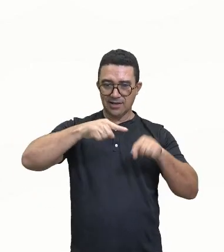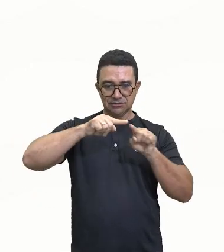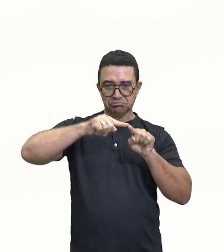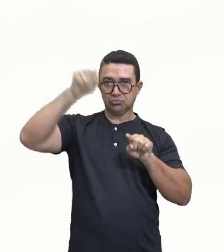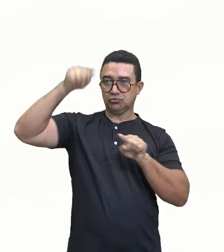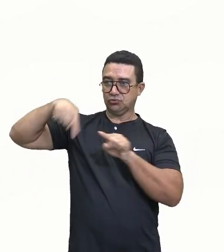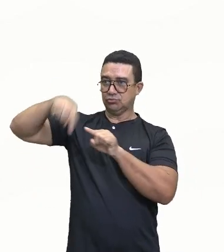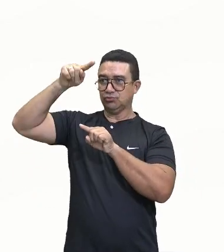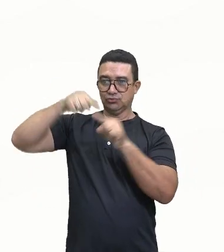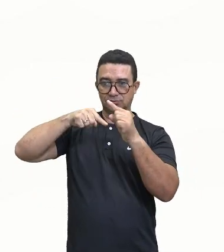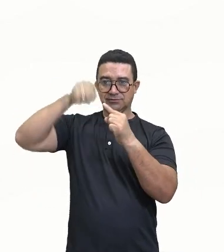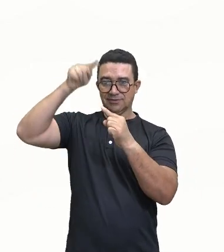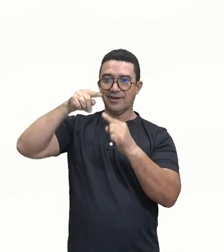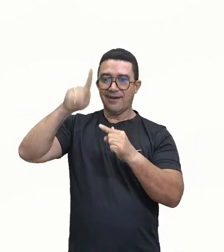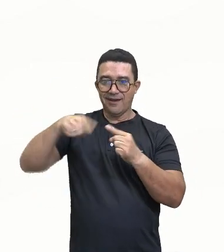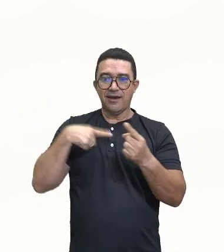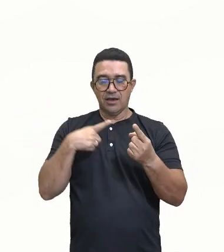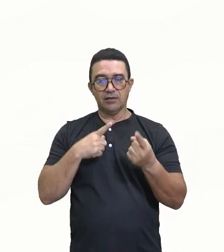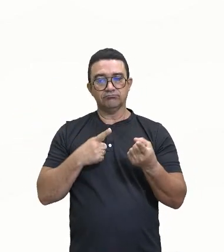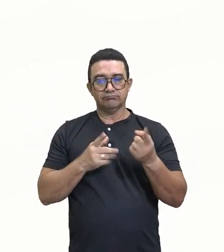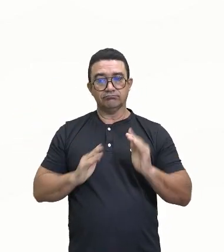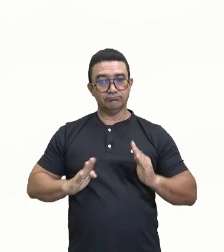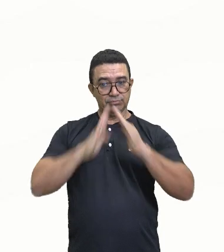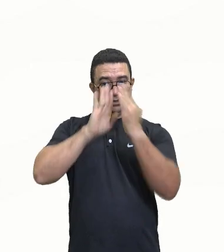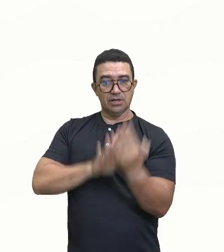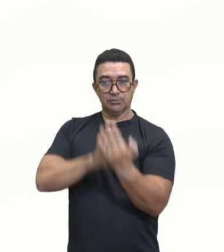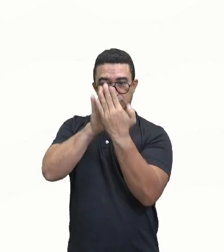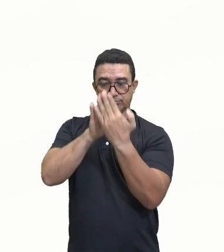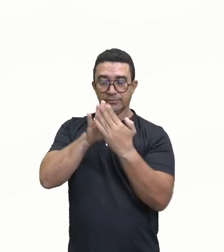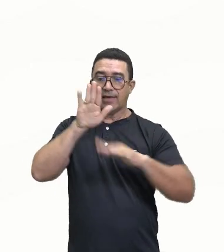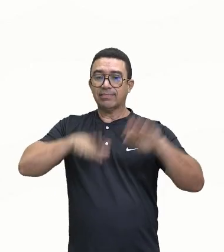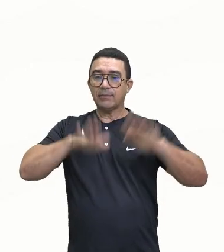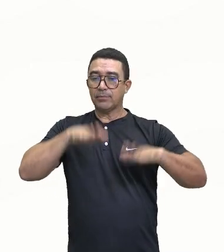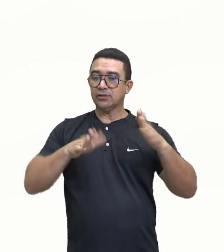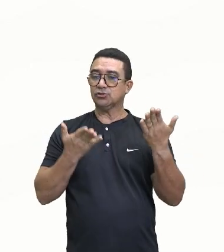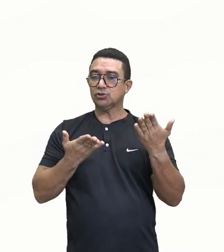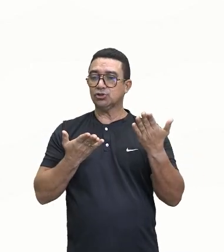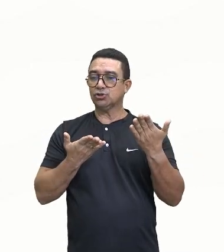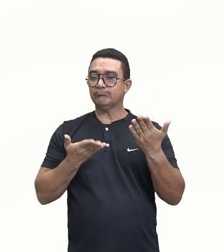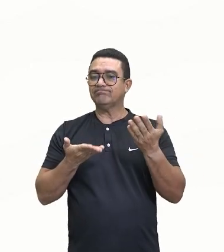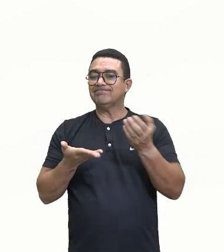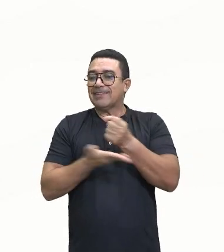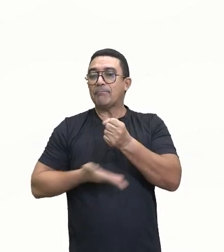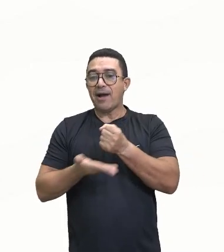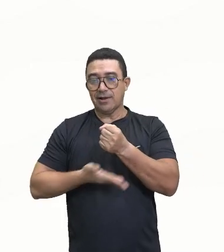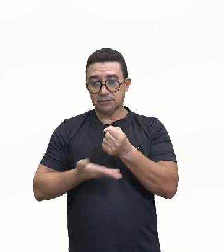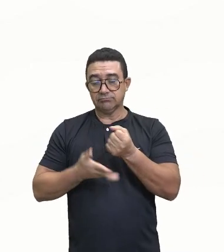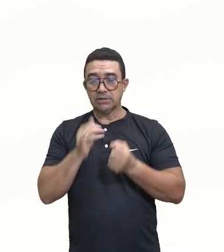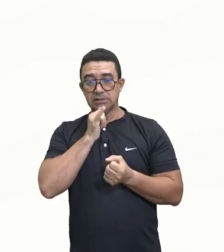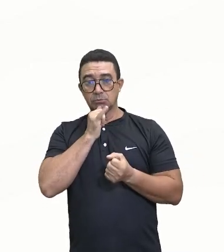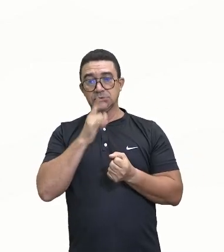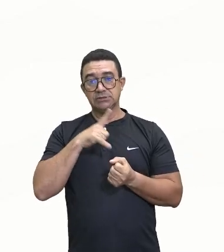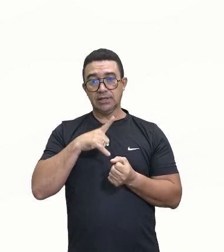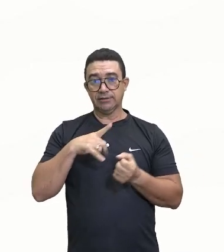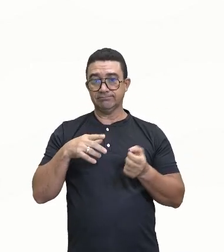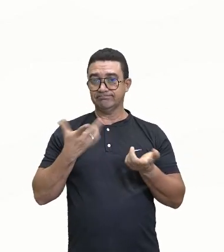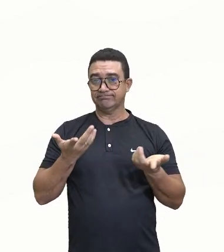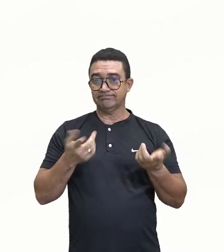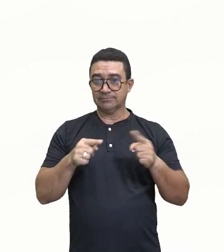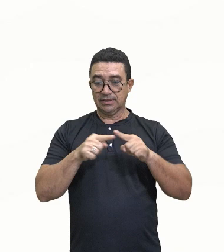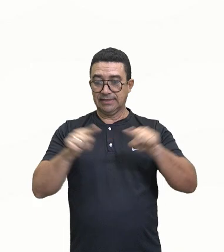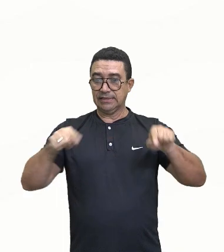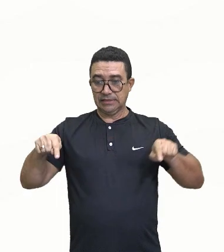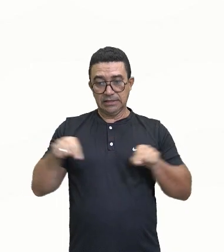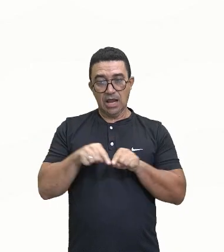nome delas é de acordo com a base. Então, se na base eu tenho um triângulo, o nome dela é